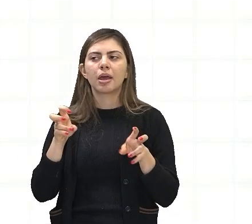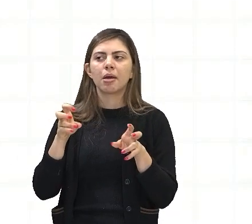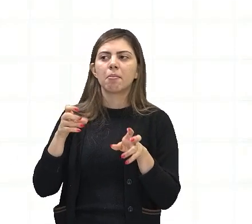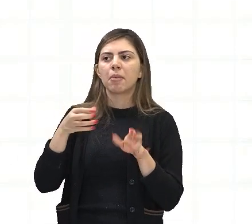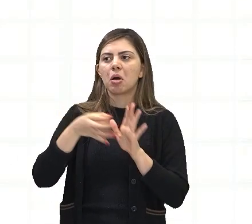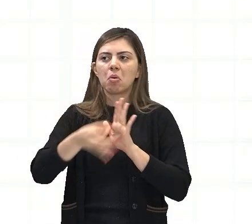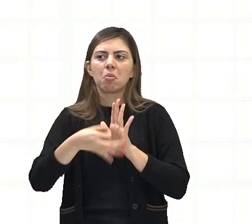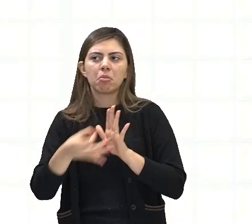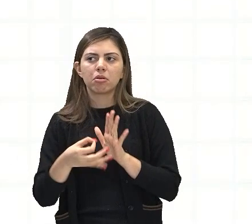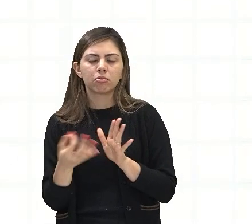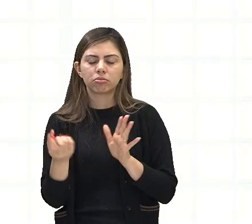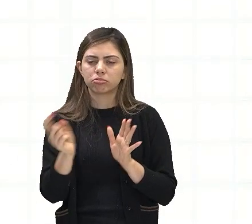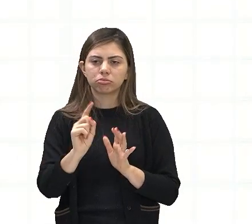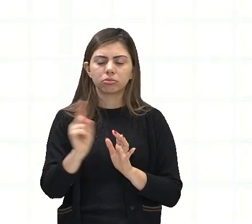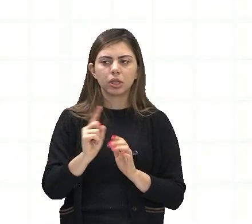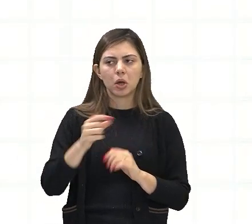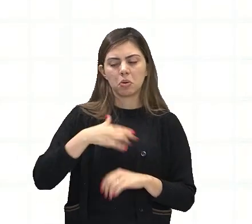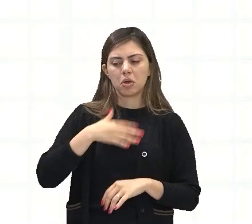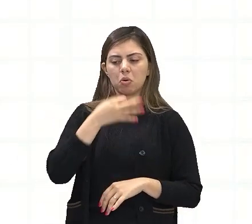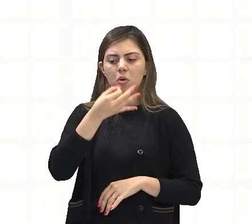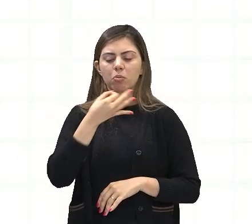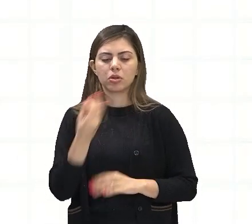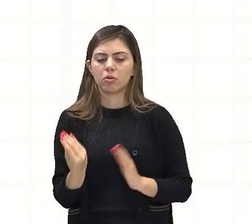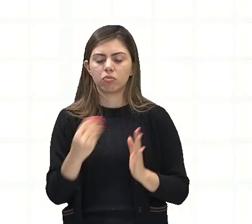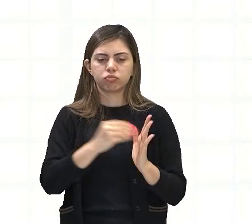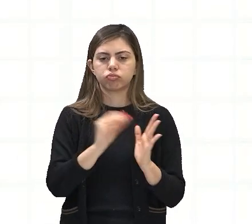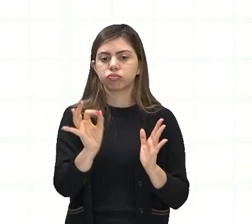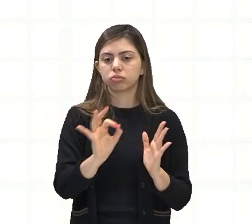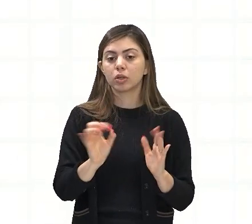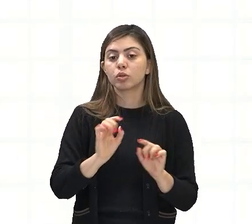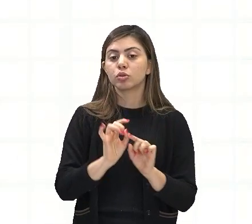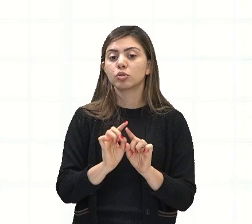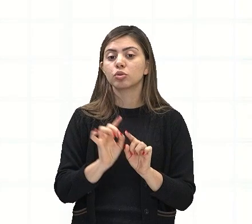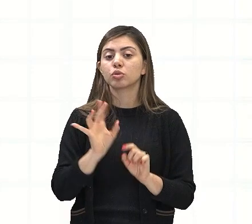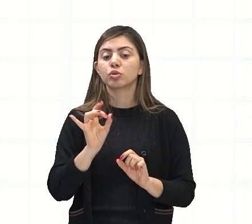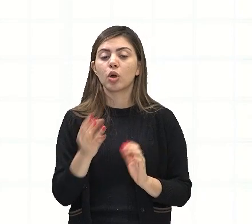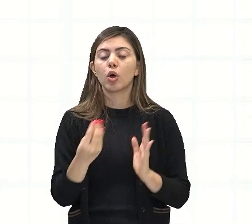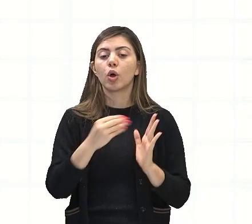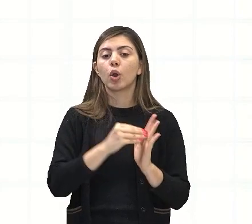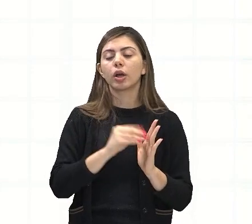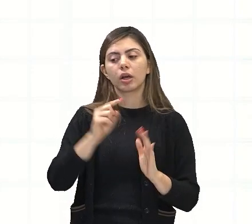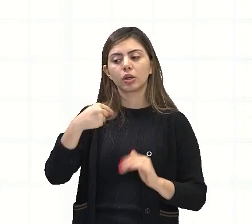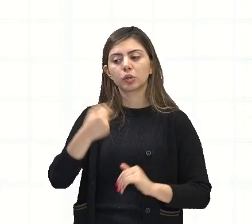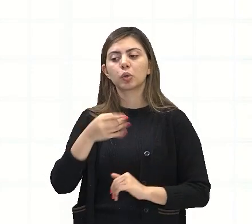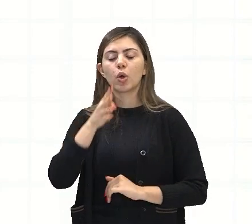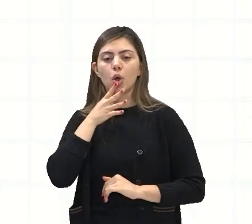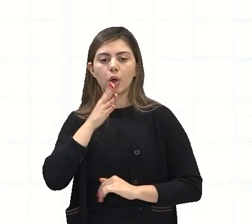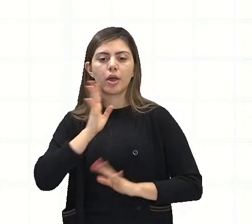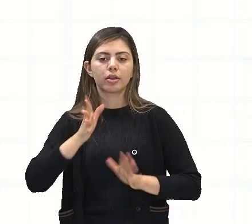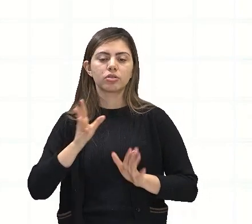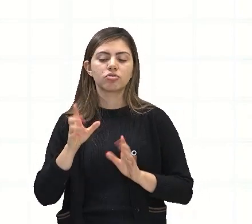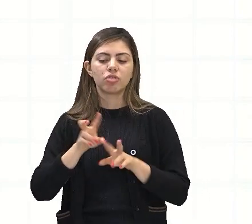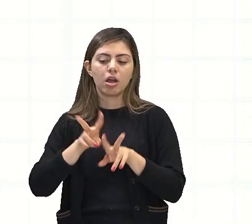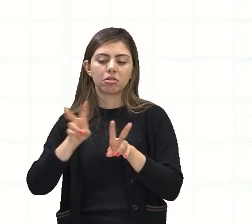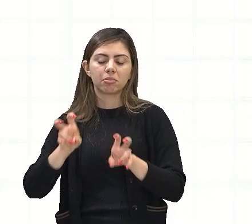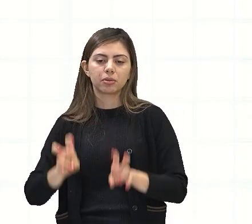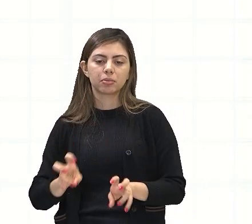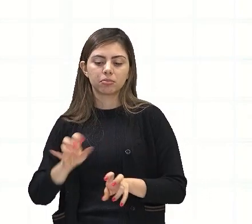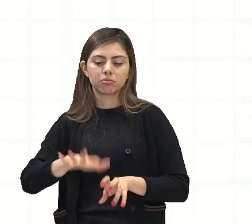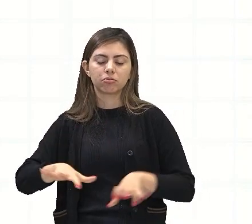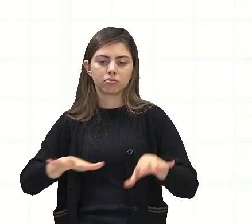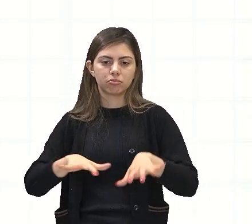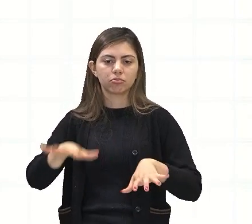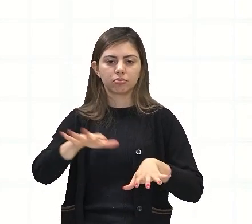respeito do tema, sem mostrar minhas opiniões. Vou só colocar lá o que já está conhecido, o que está estabelecido. E dessa forma, esse